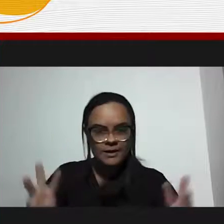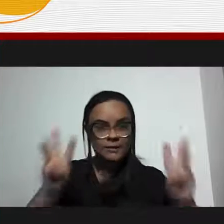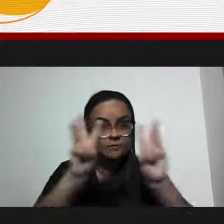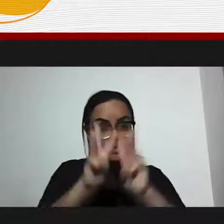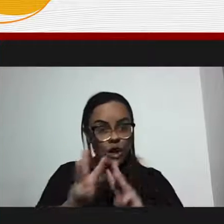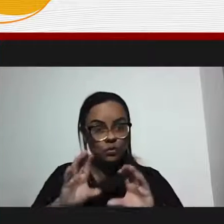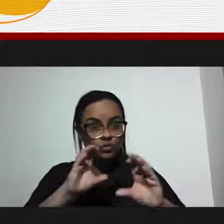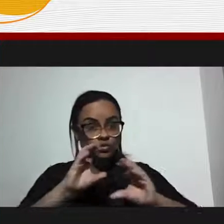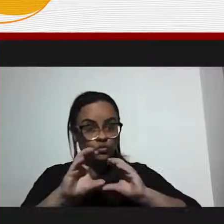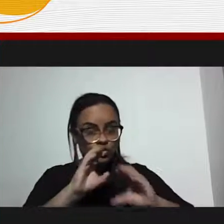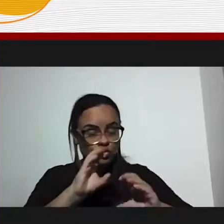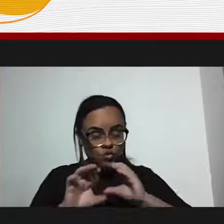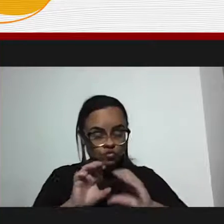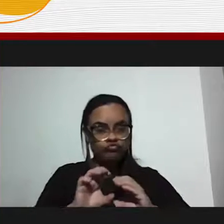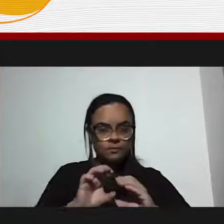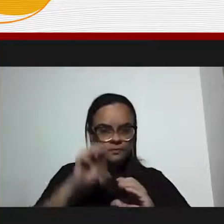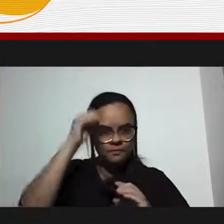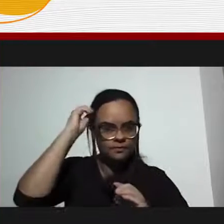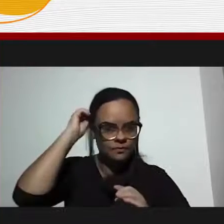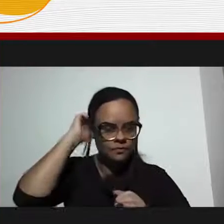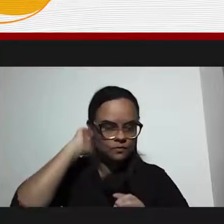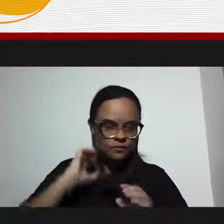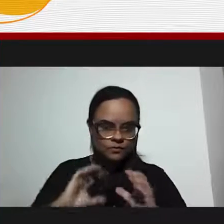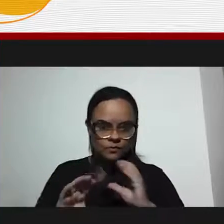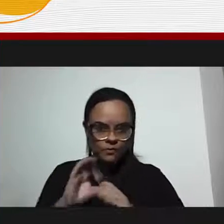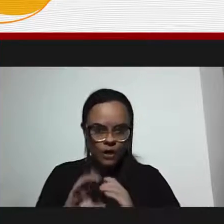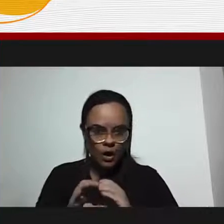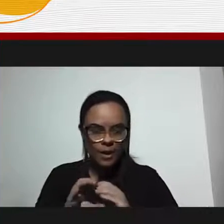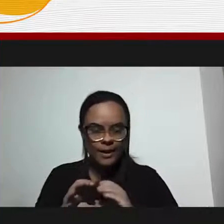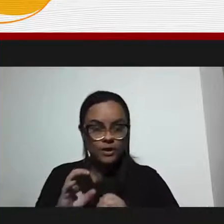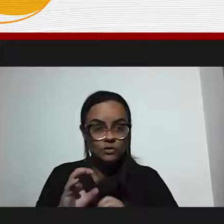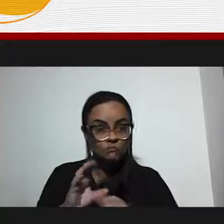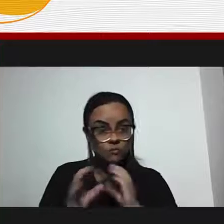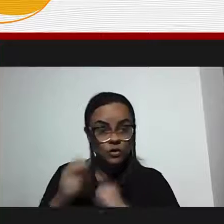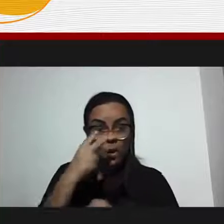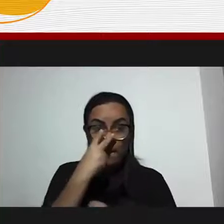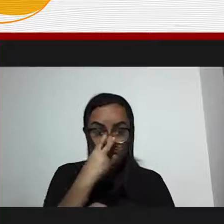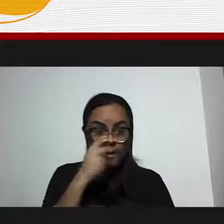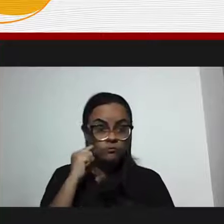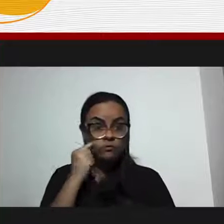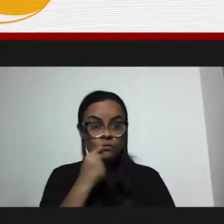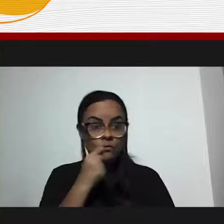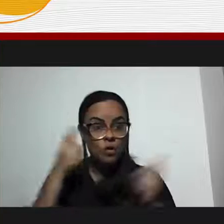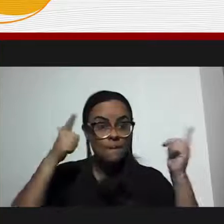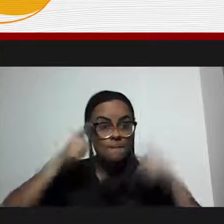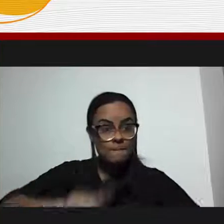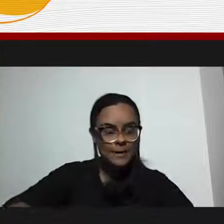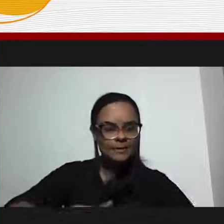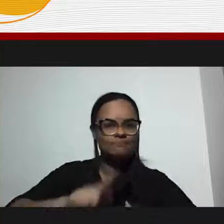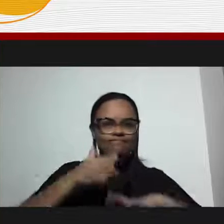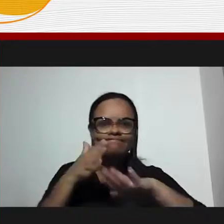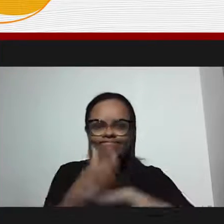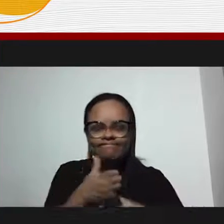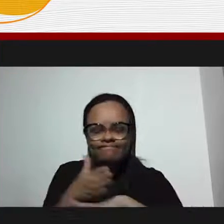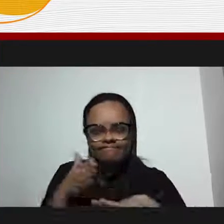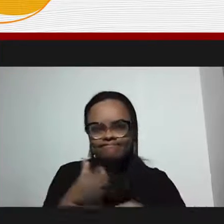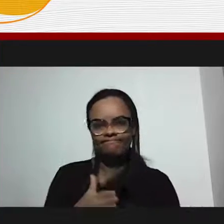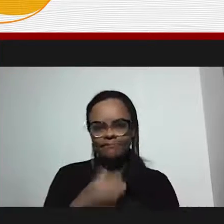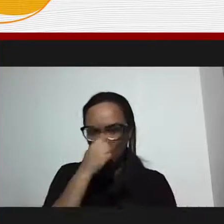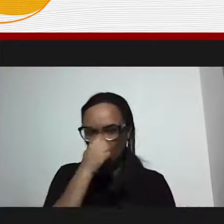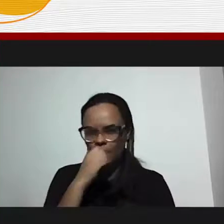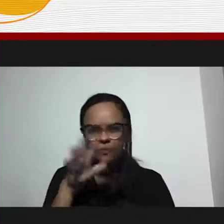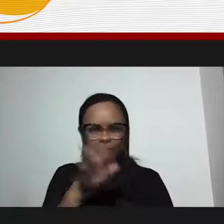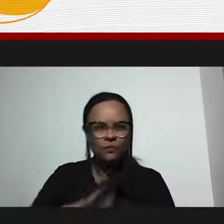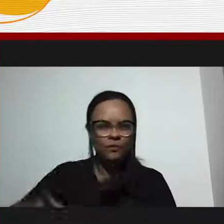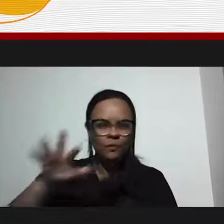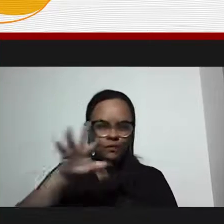de comunicação, para que a comunidade cega e a comunidade surda consigam acessar todas